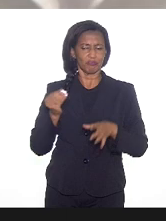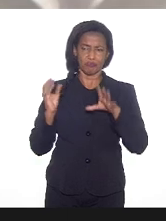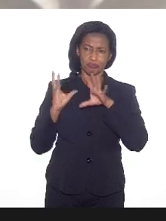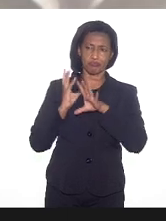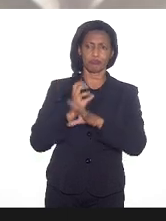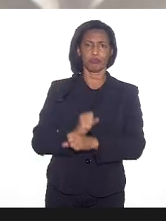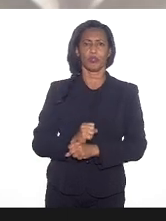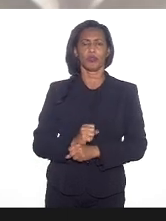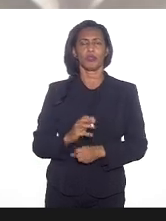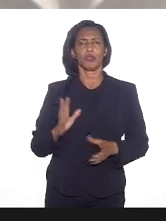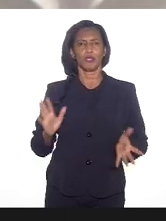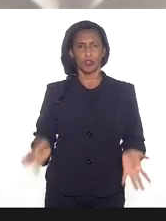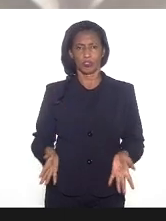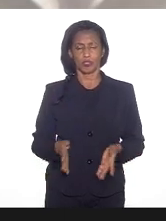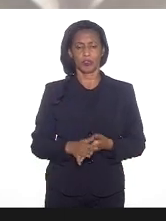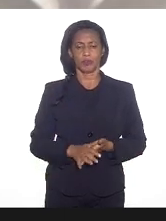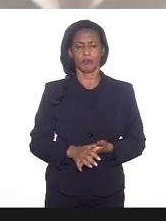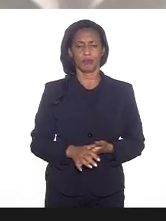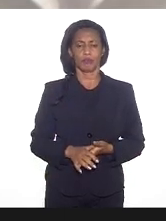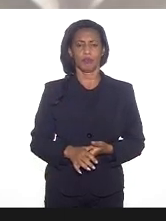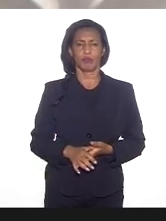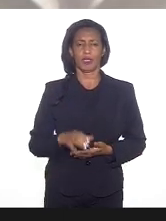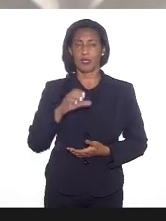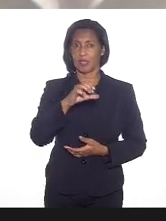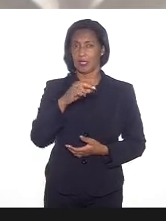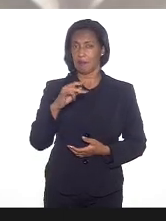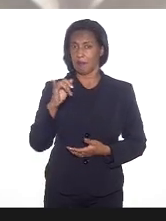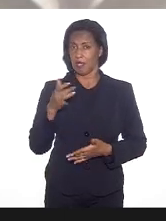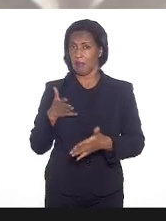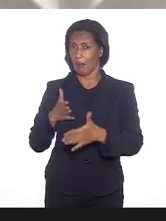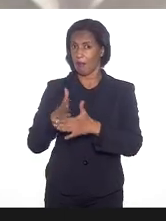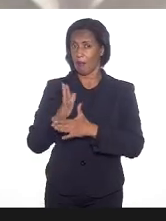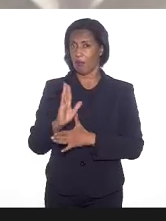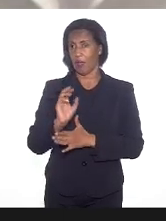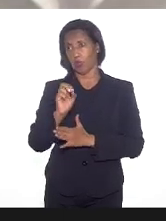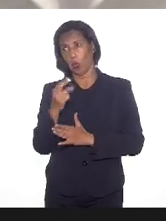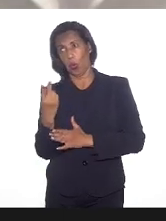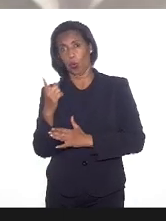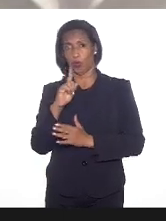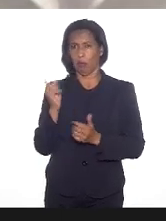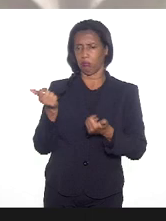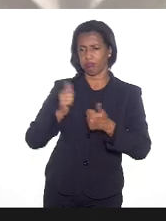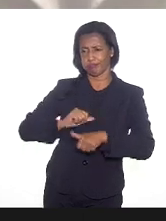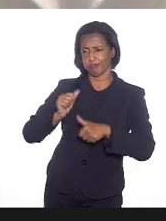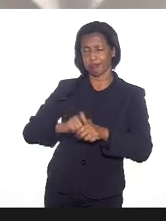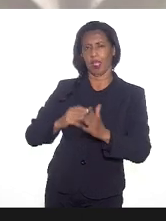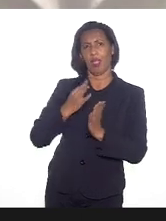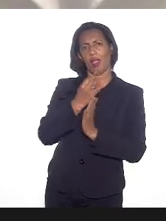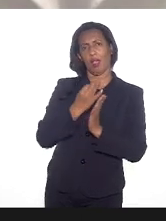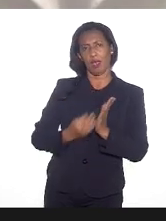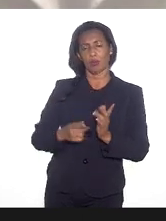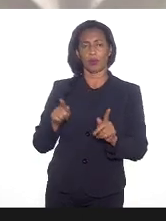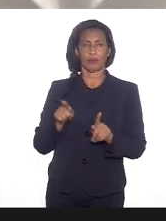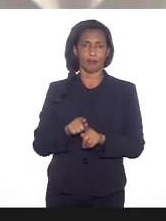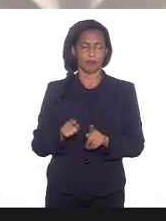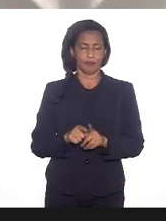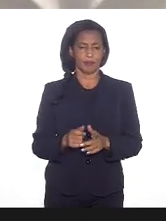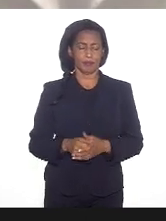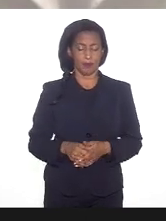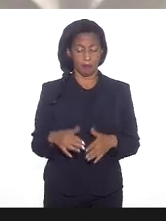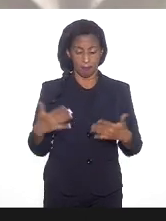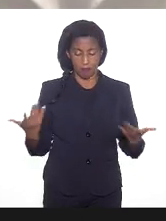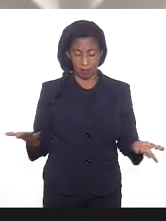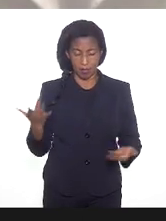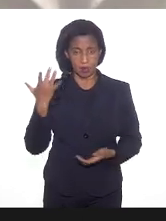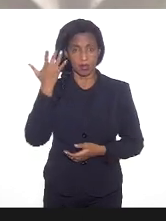concluído essa CPI, aprovado ou não, analisado esse relatório, melhor dizendo. Mas eu